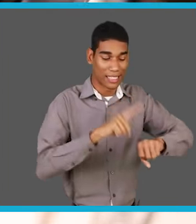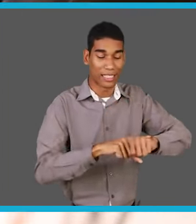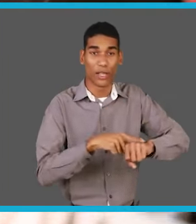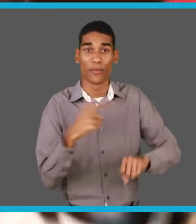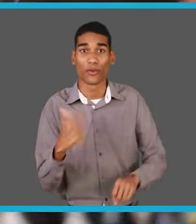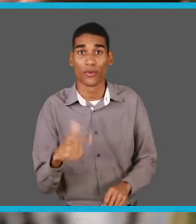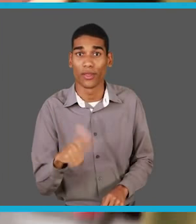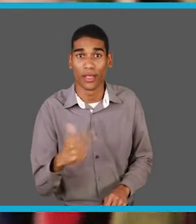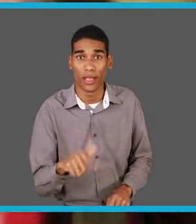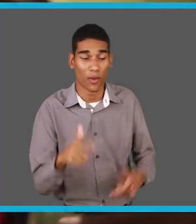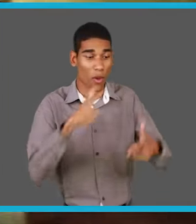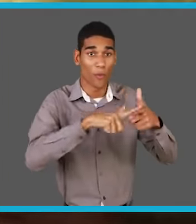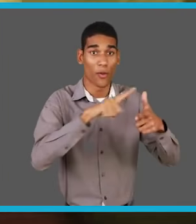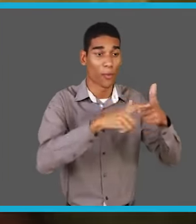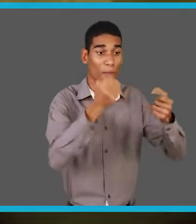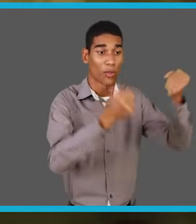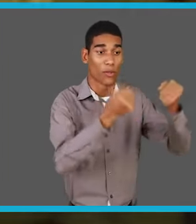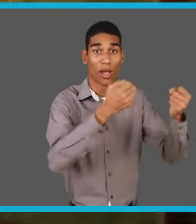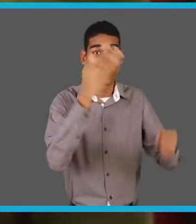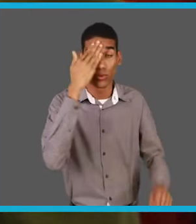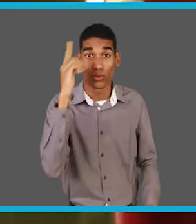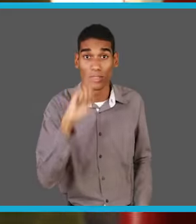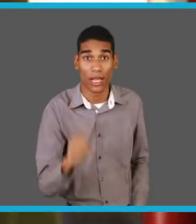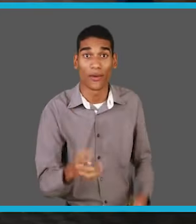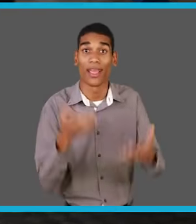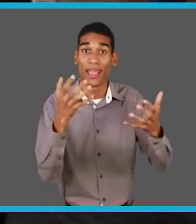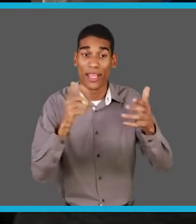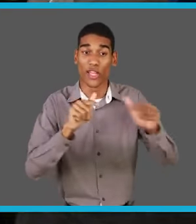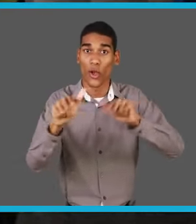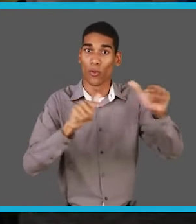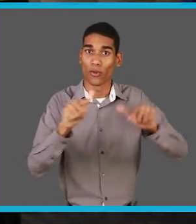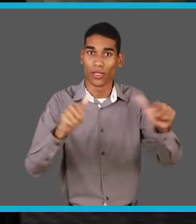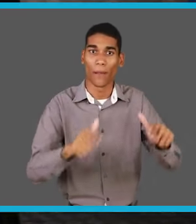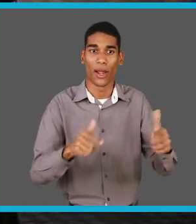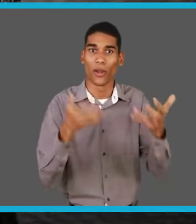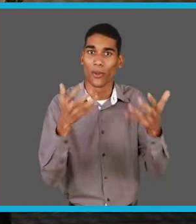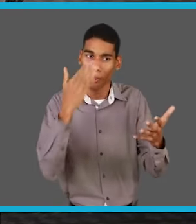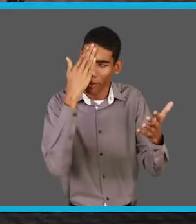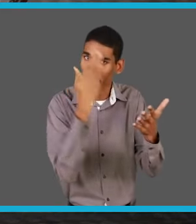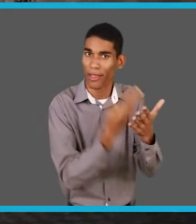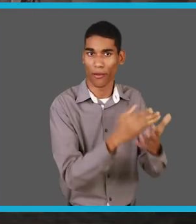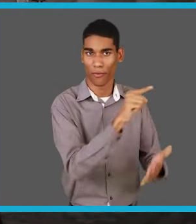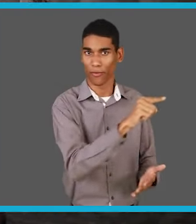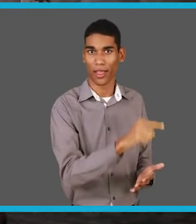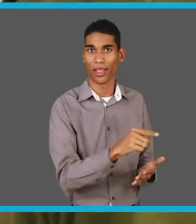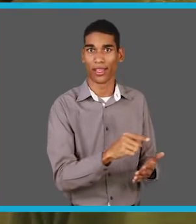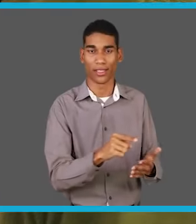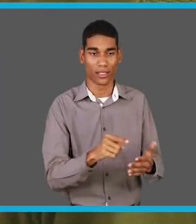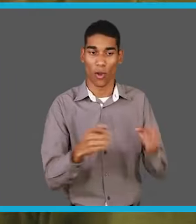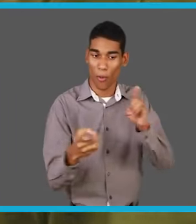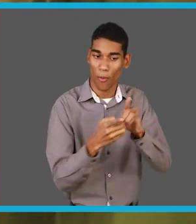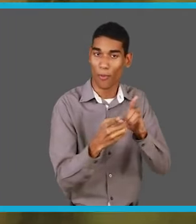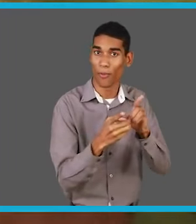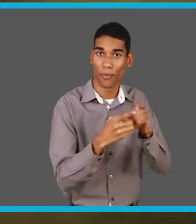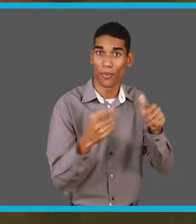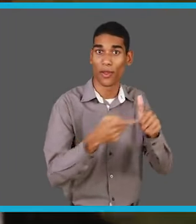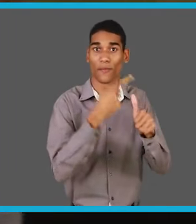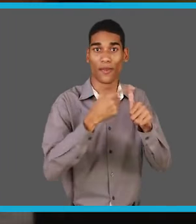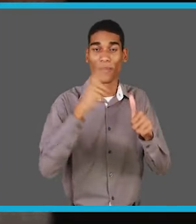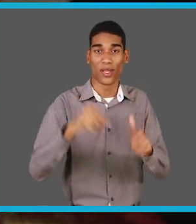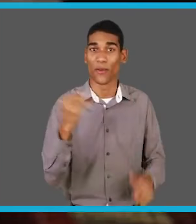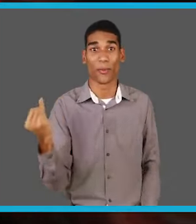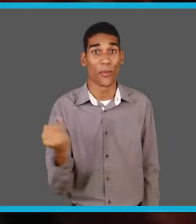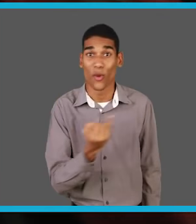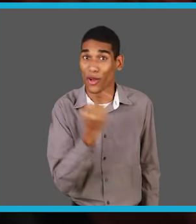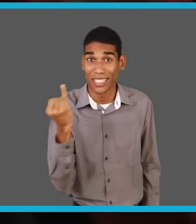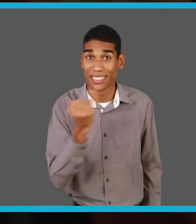está sem tempo, não entende do problema do carro e quer um serviço em que possa confiar. Tudo isso torna o primeiro